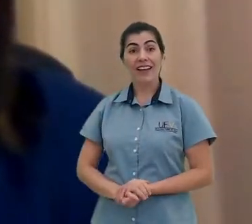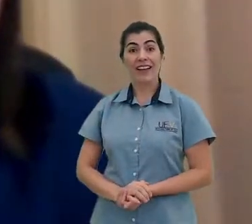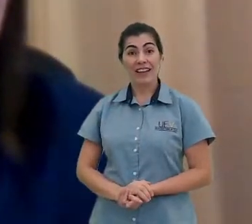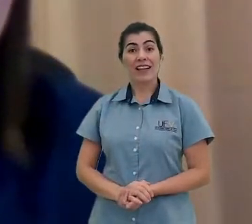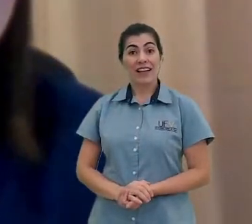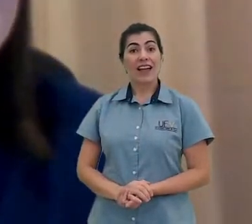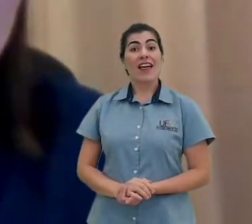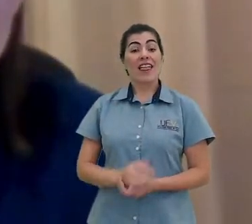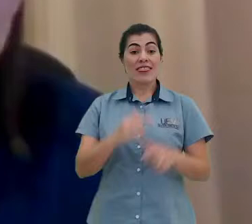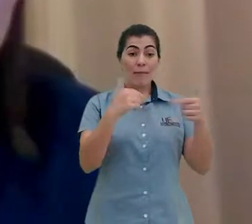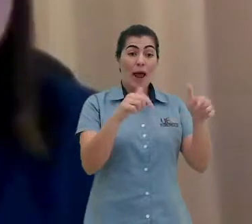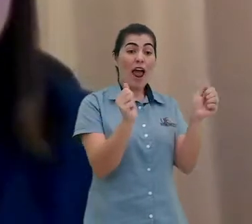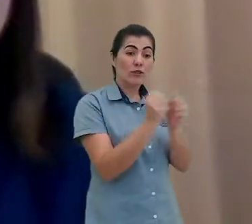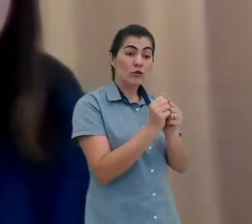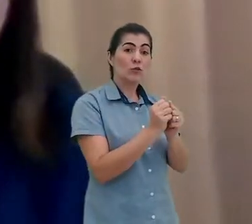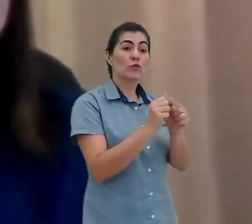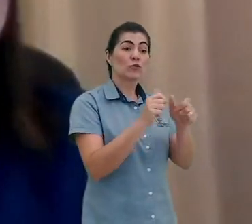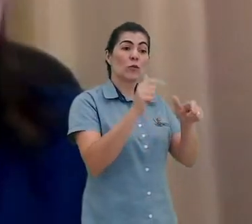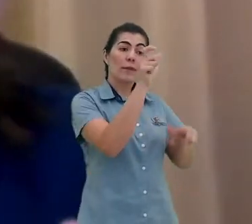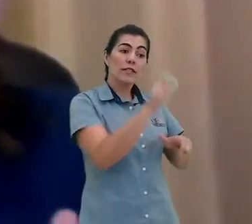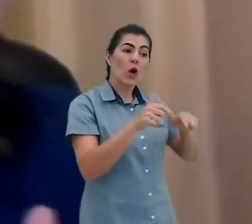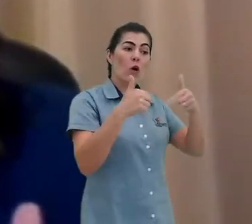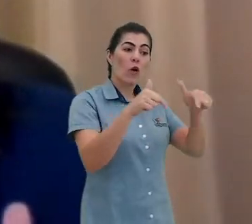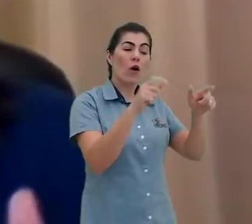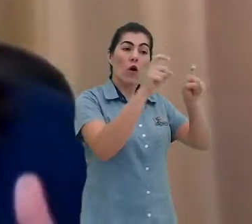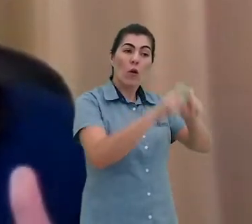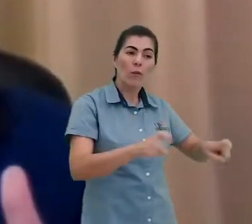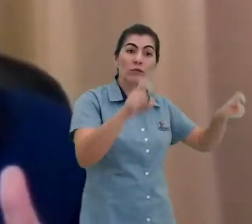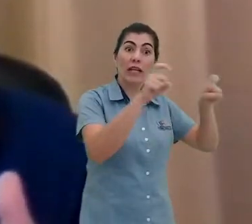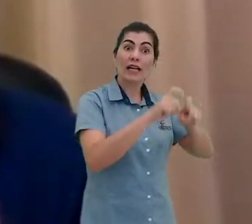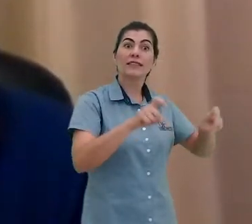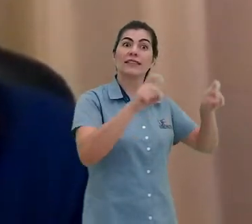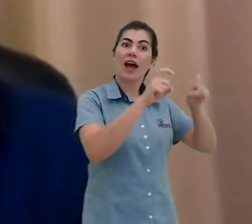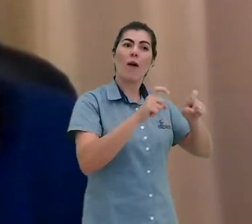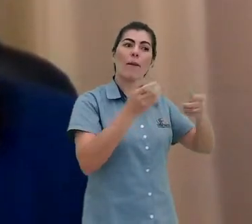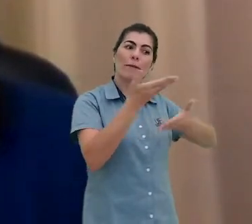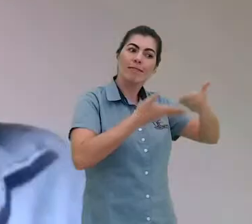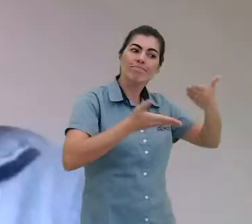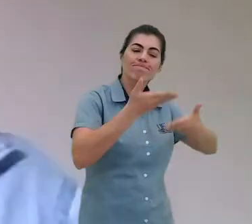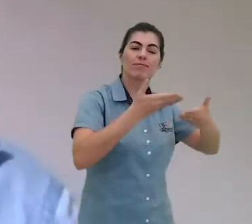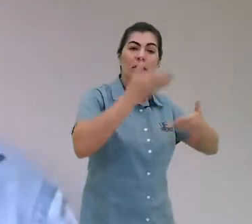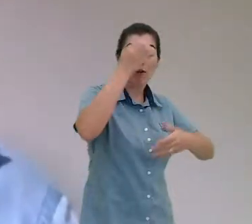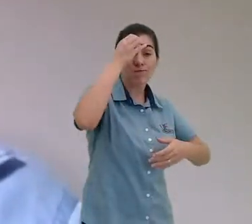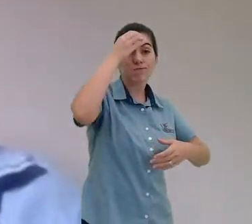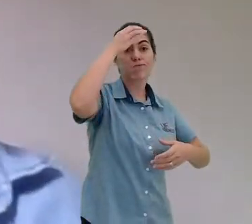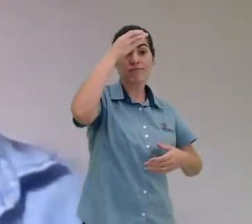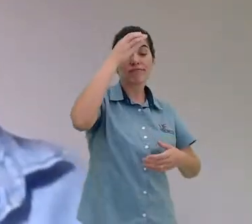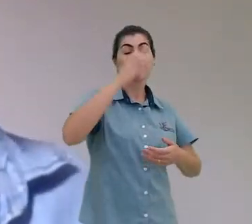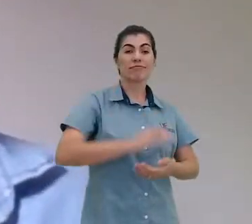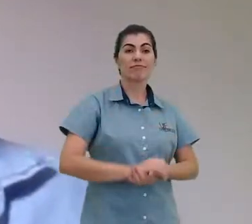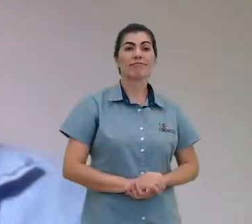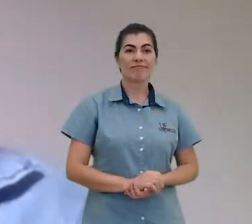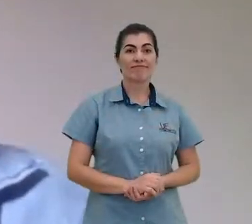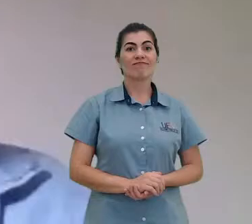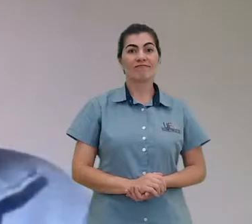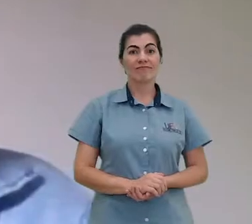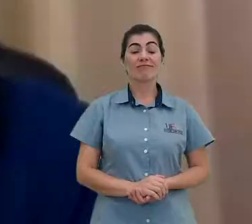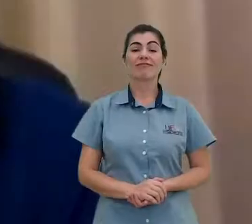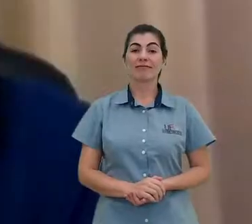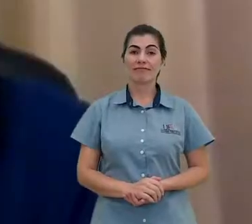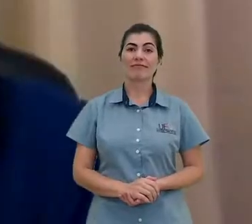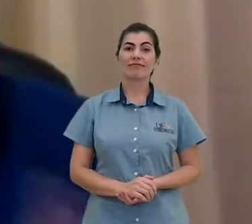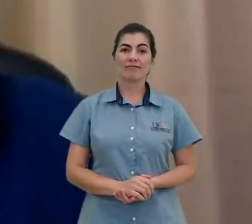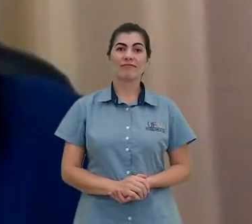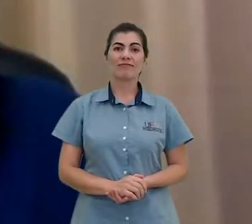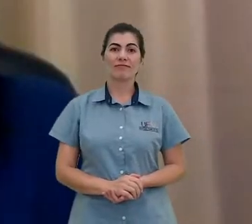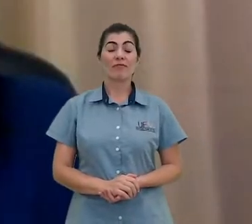de computação, quem sabe você vai conseguir capitanear aí o Cristiano, né? Para trabalharem juntos.